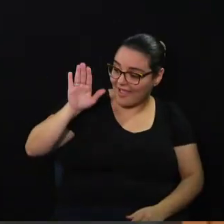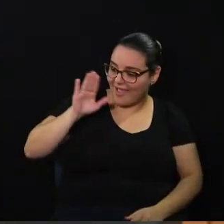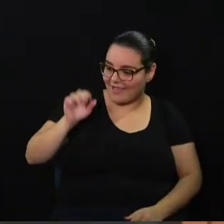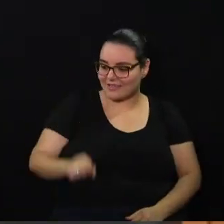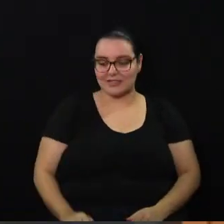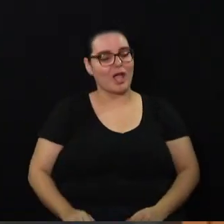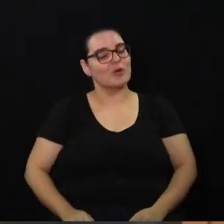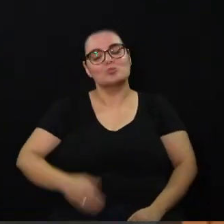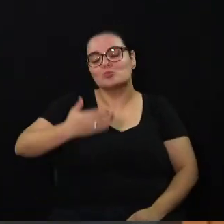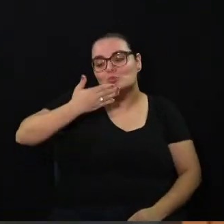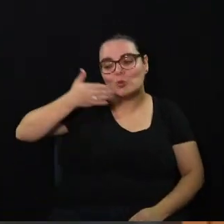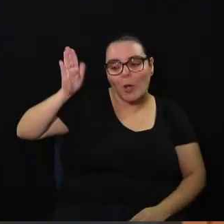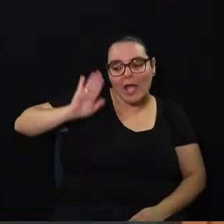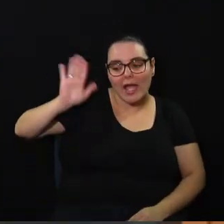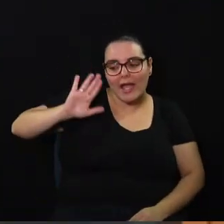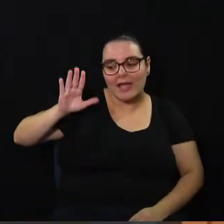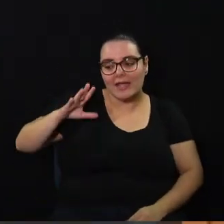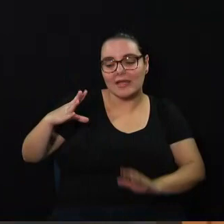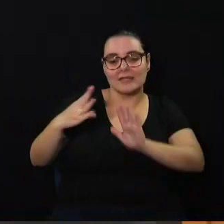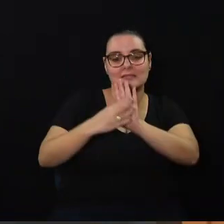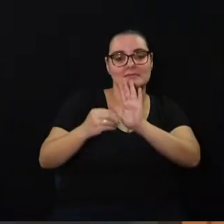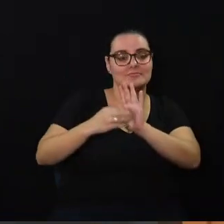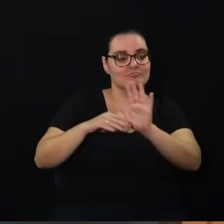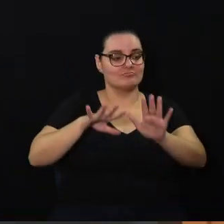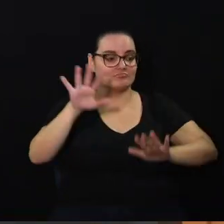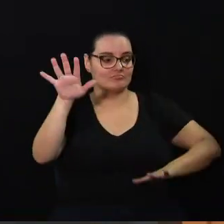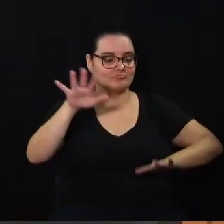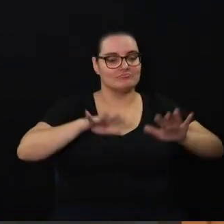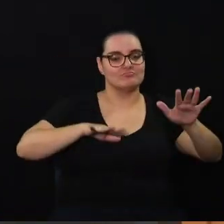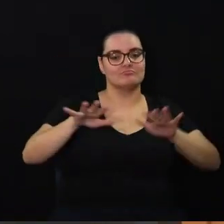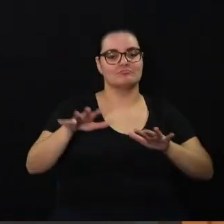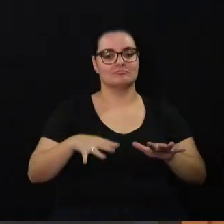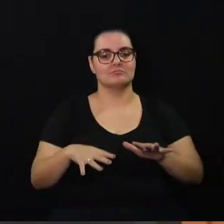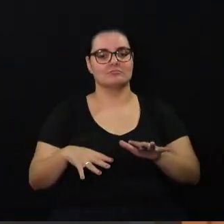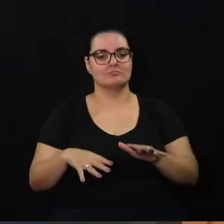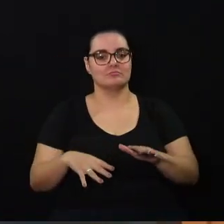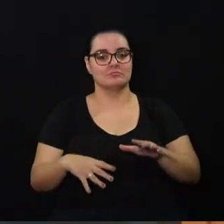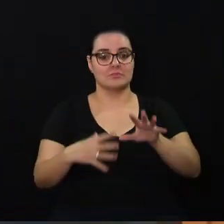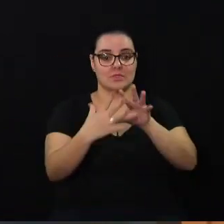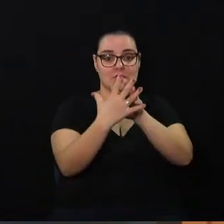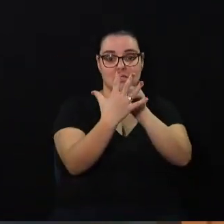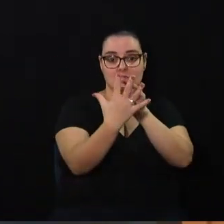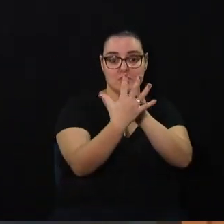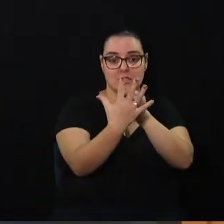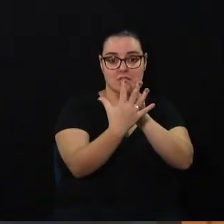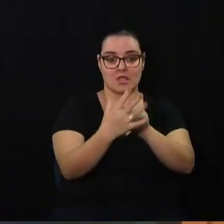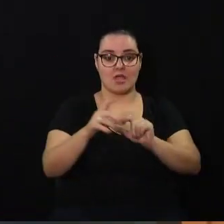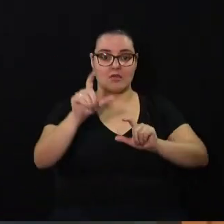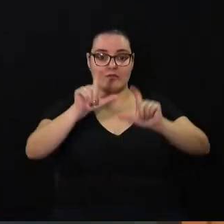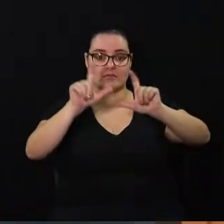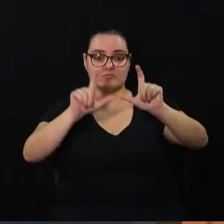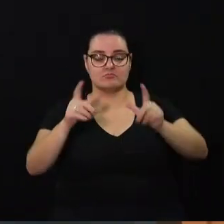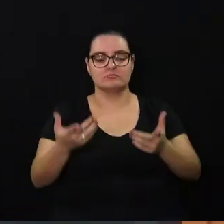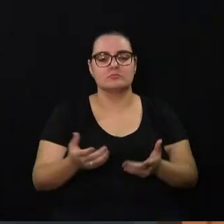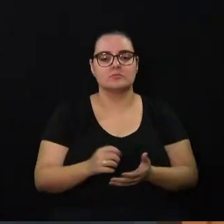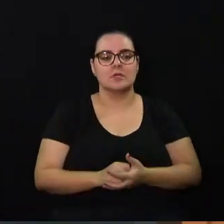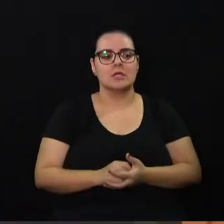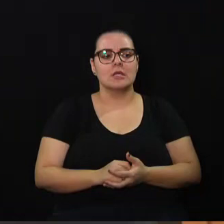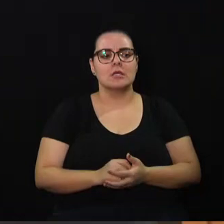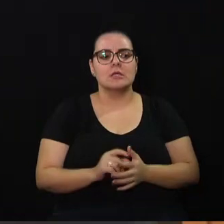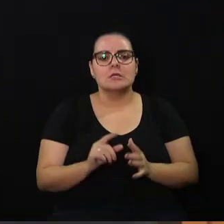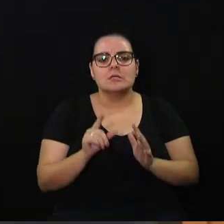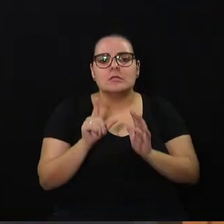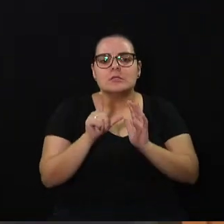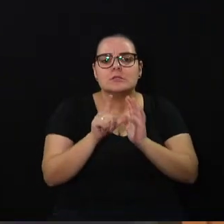beijo que fazia imitações motoras que imitava os vídeos que ele assistia e aos poucos isso